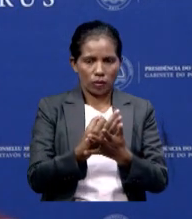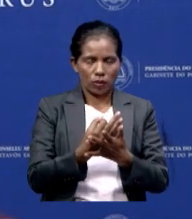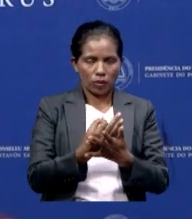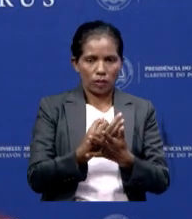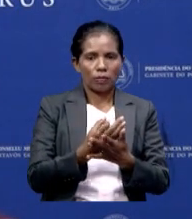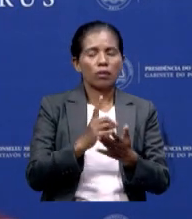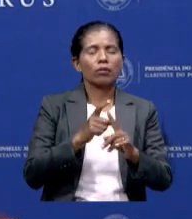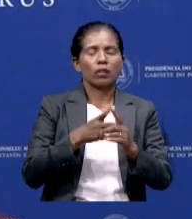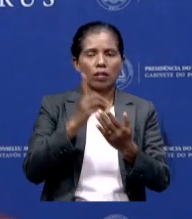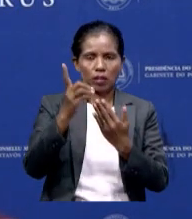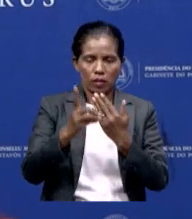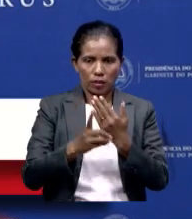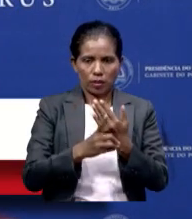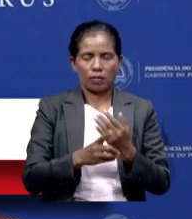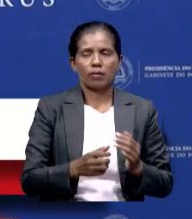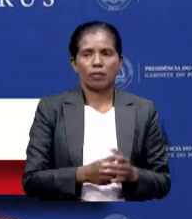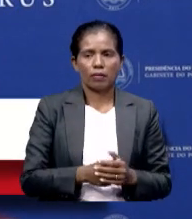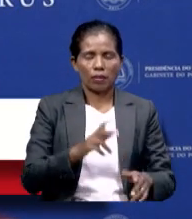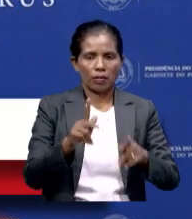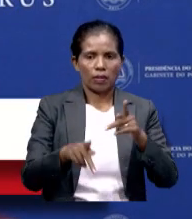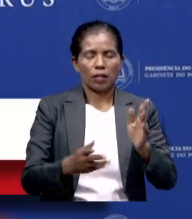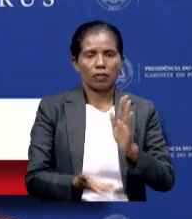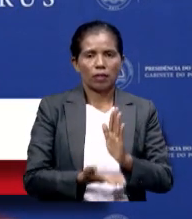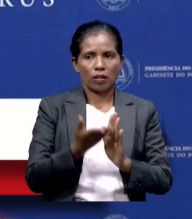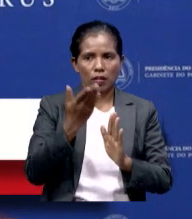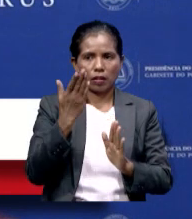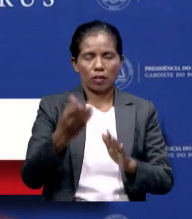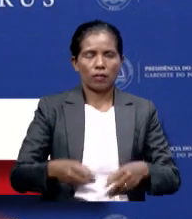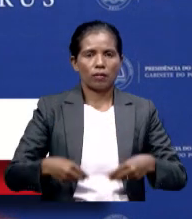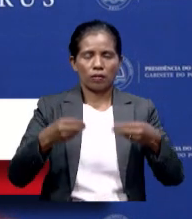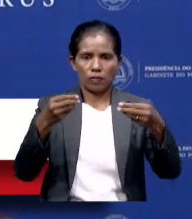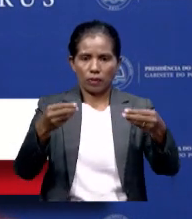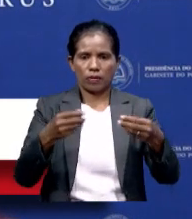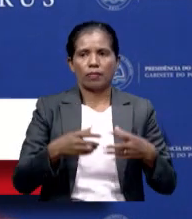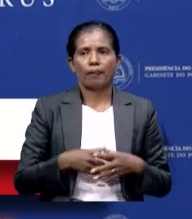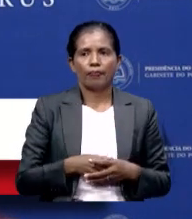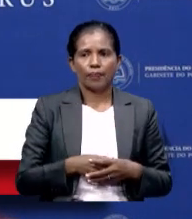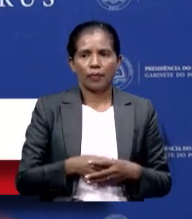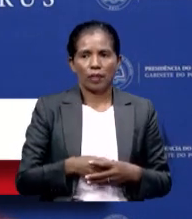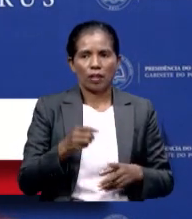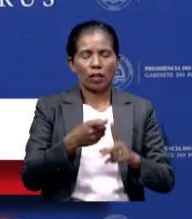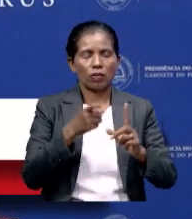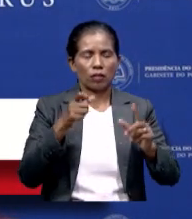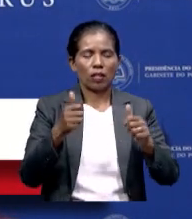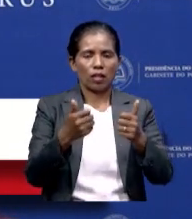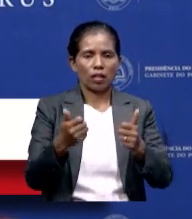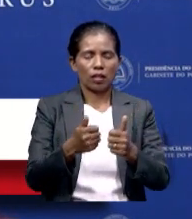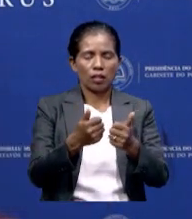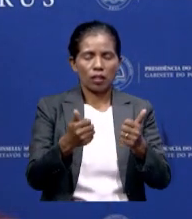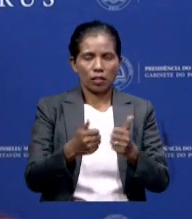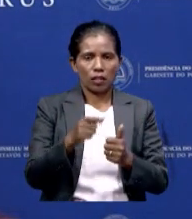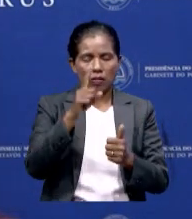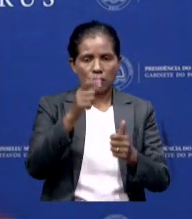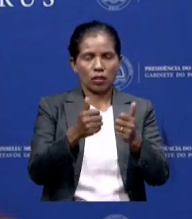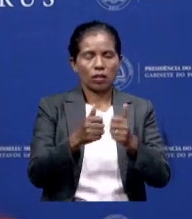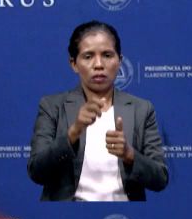sira. O objetivo que está a tu saída é referência na bem que parte da Rússia artigo 1 artigo 2 que cria